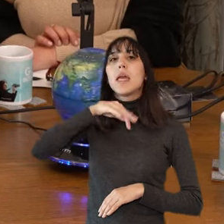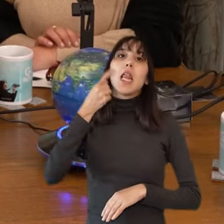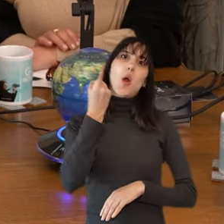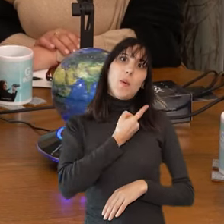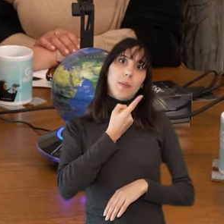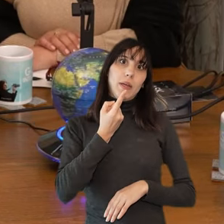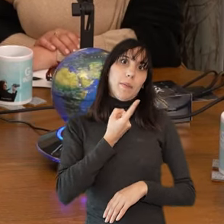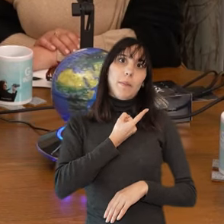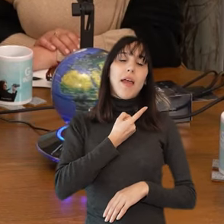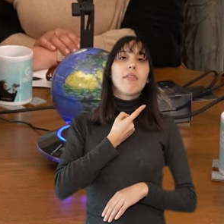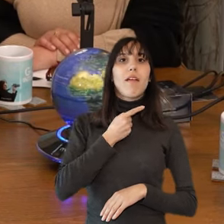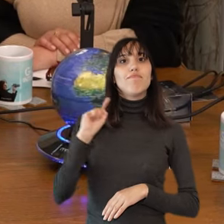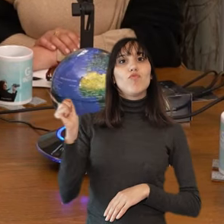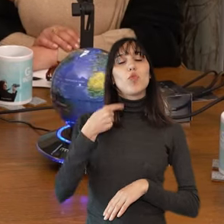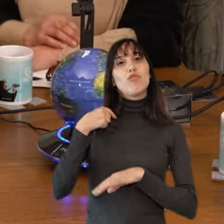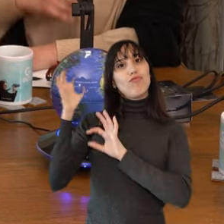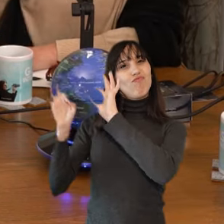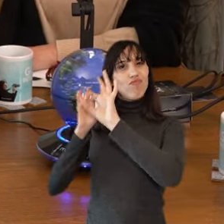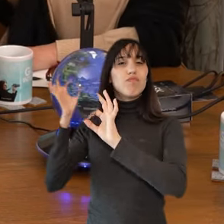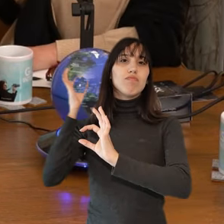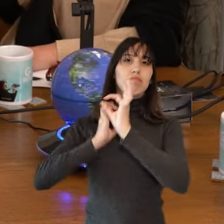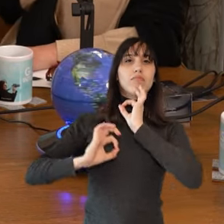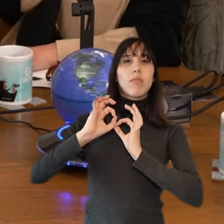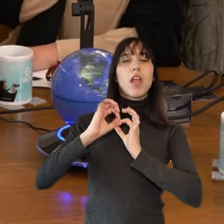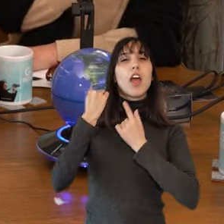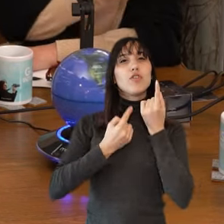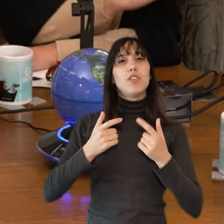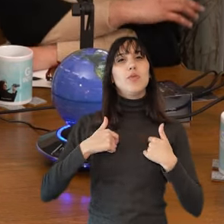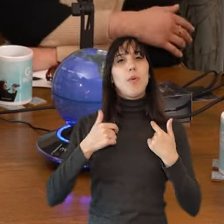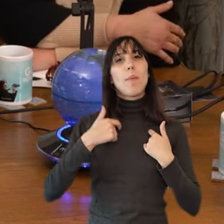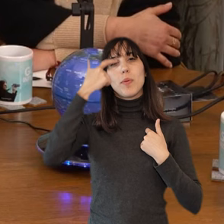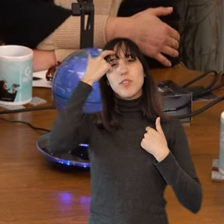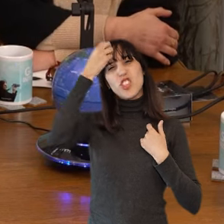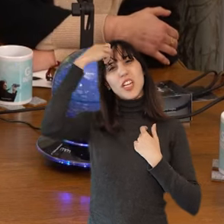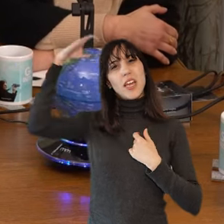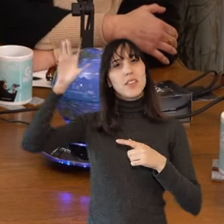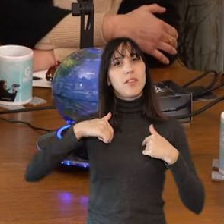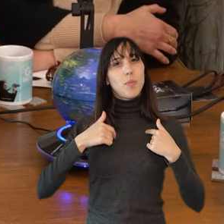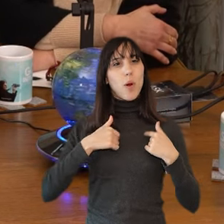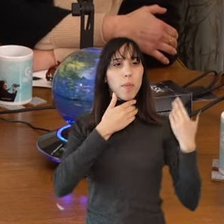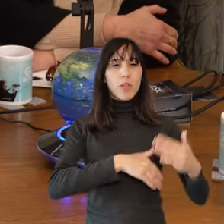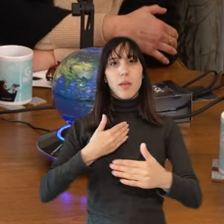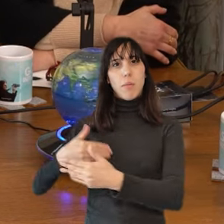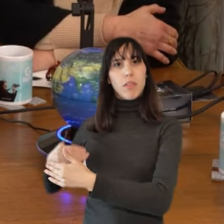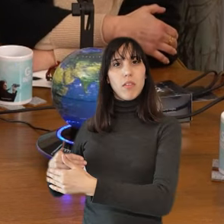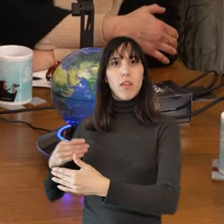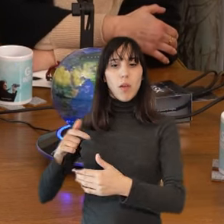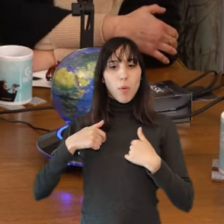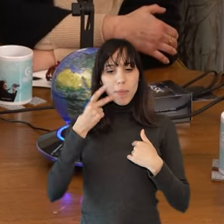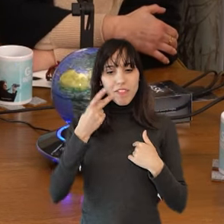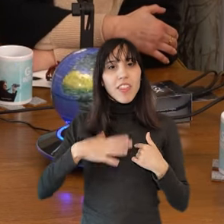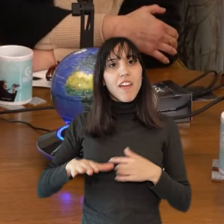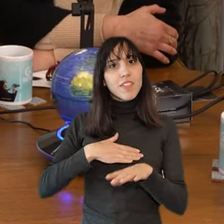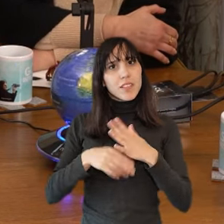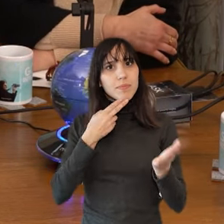obrigação não é e às vezes esquecemos um bocadinho de nós daquilo que realmente nos interessa quem nós somos e o que é que nós queremos fazer na nossa vida então eu